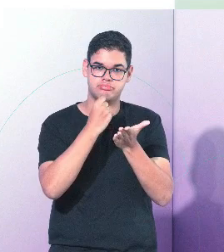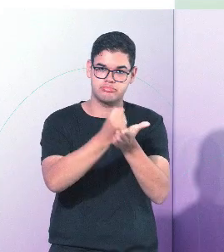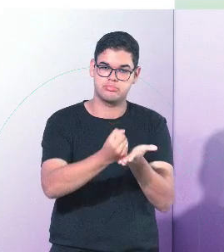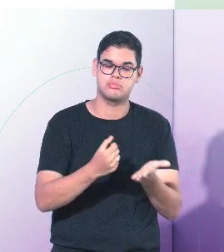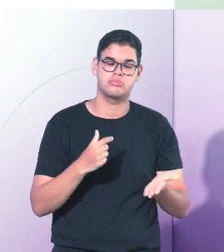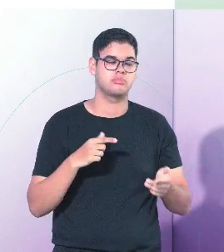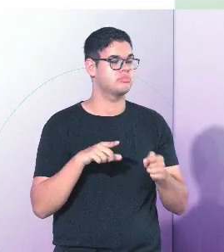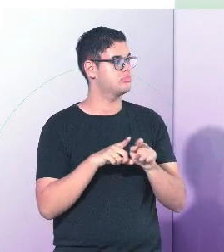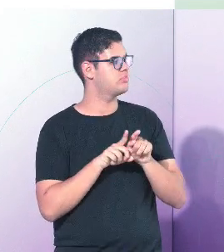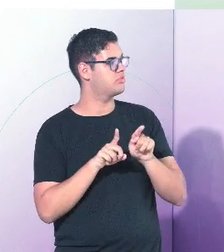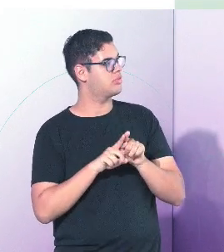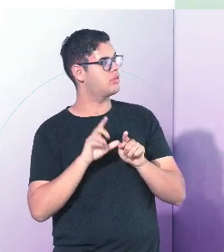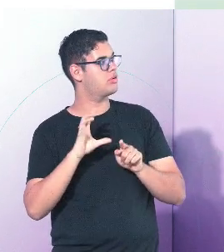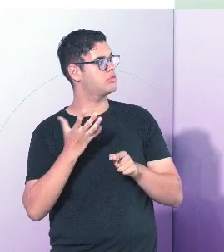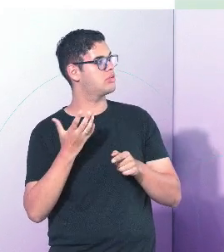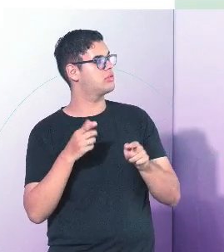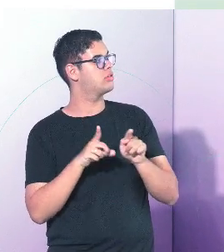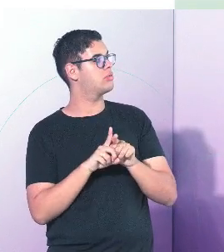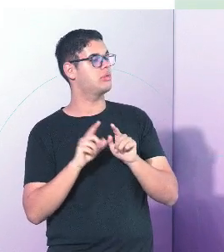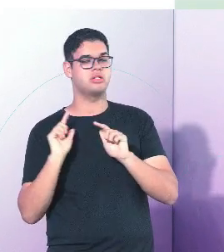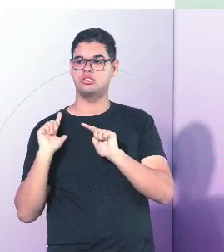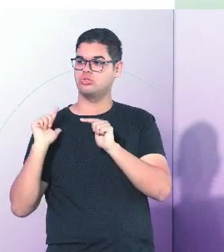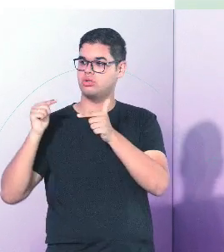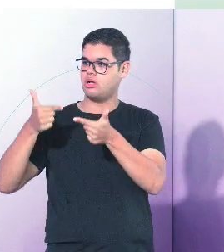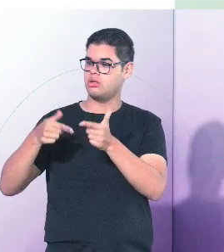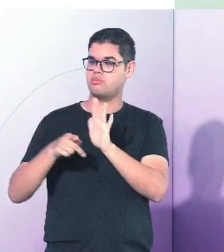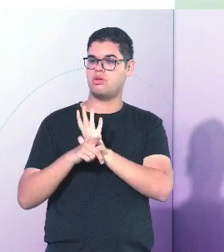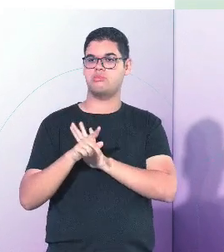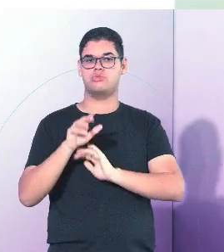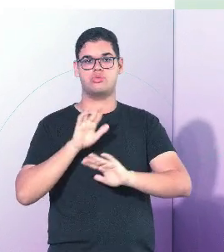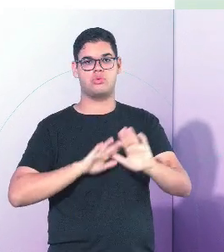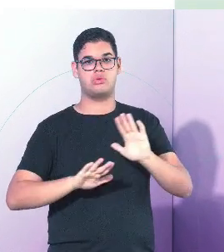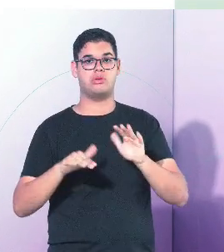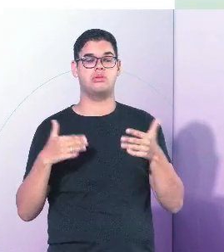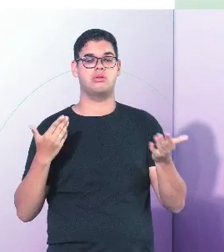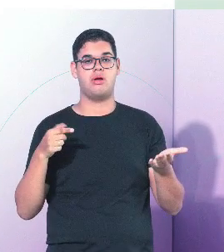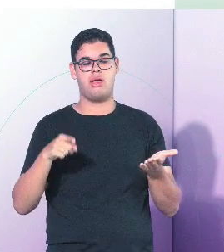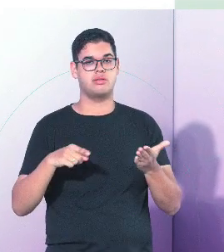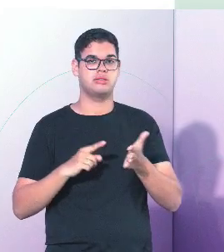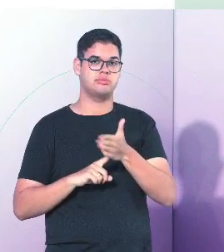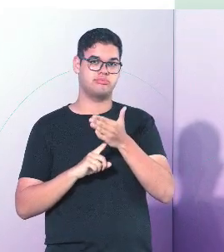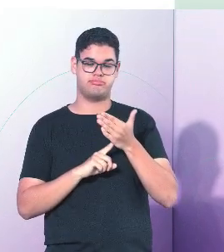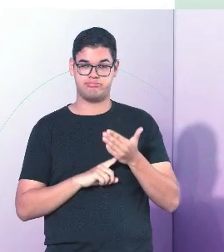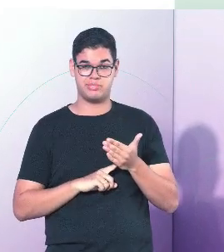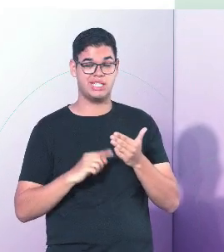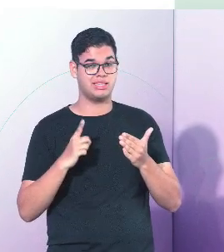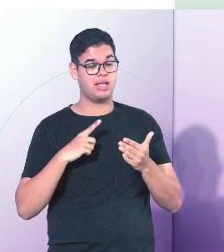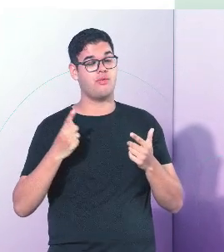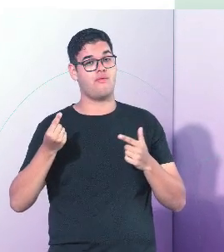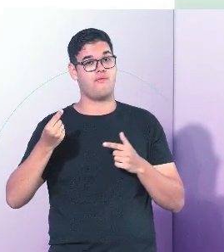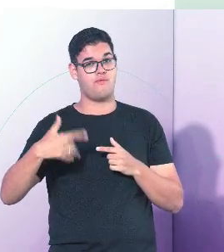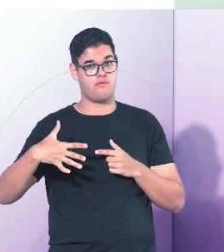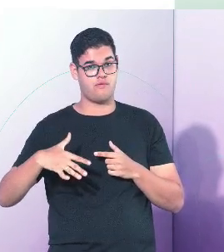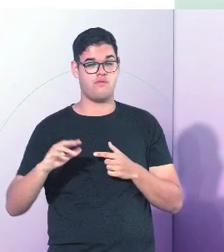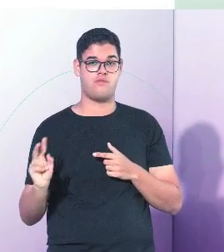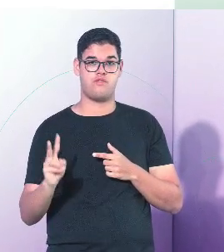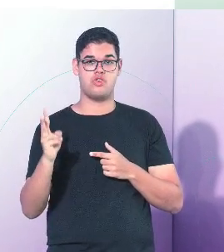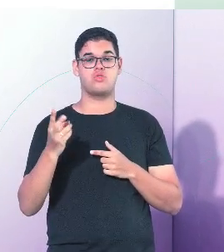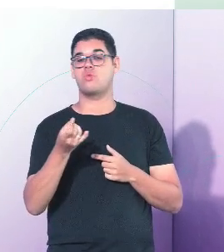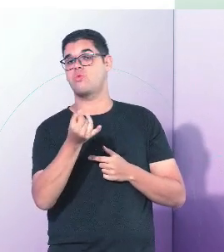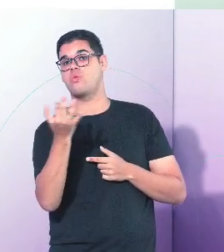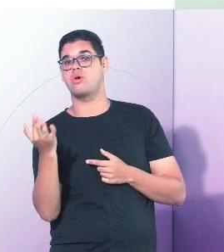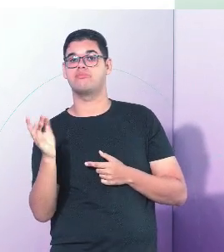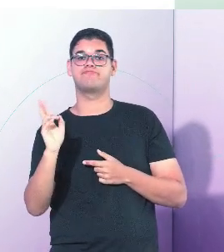também, então, durante toda essa jornada de cuidado. E, obviamente, essas tecnologias elas têm um custo associado. Não temos